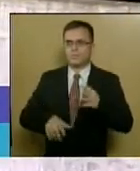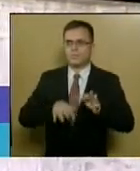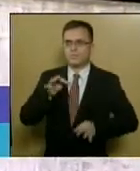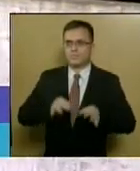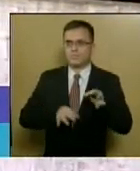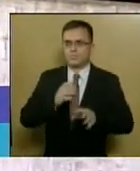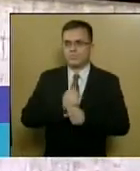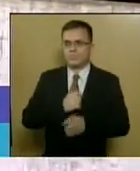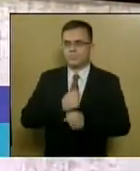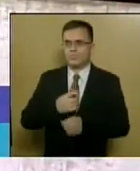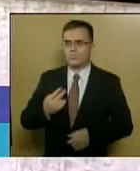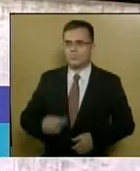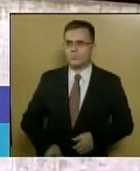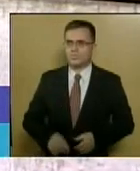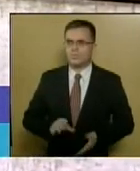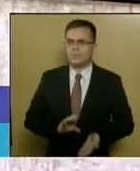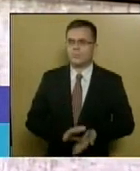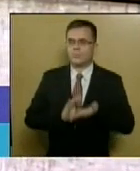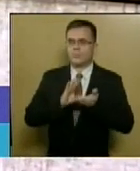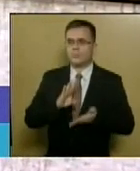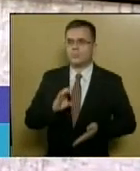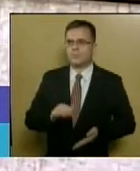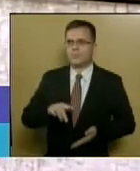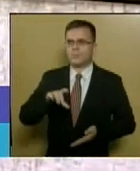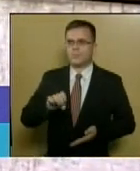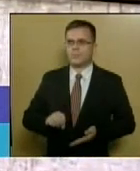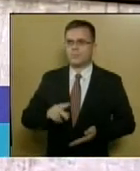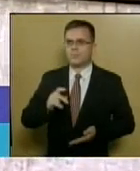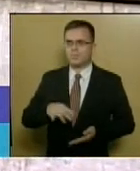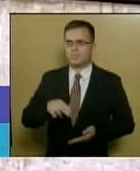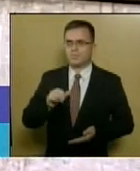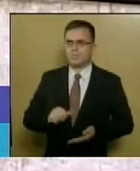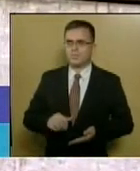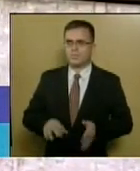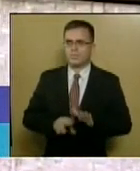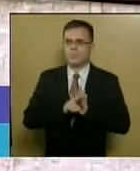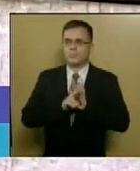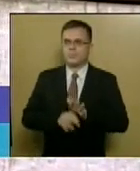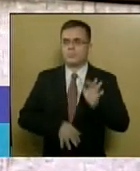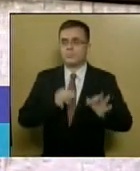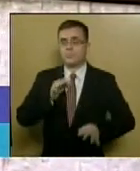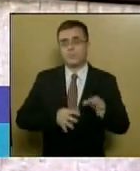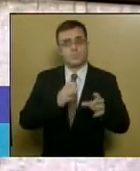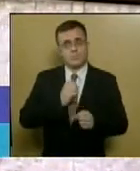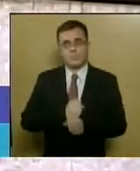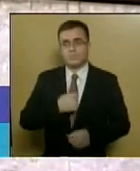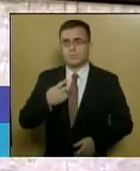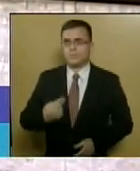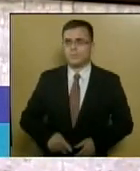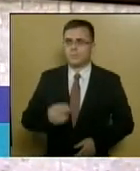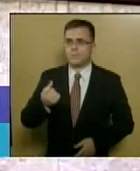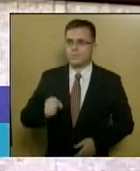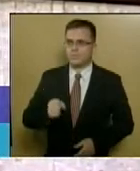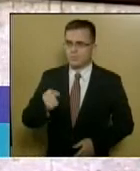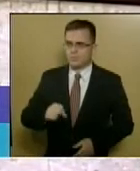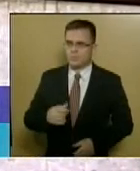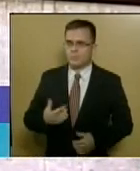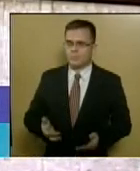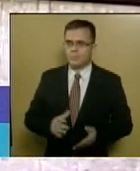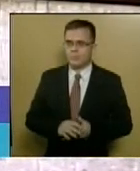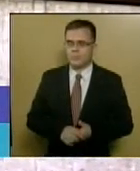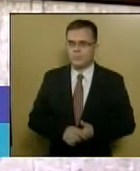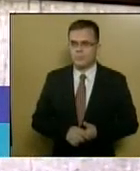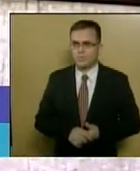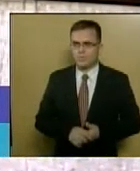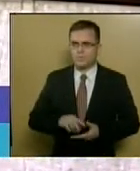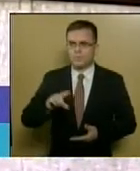Excelentíssimo senhor conselheiro Carlos Pina, representando o Tribunal de Contas do Estado de Sergipe.